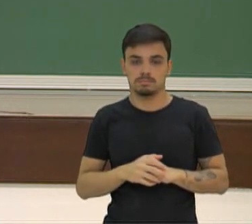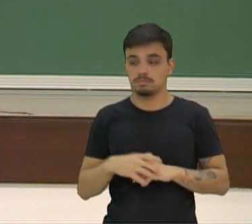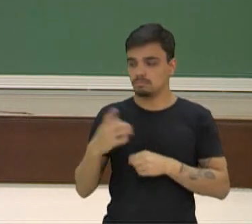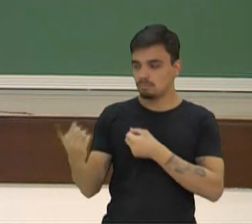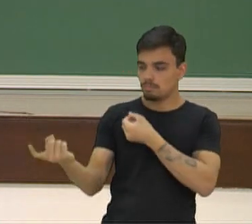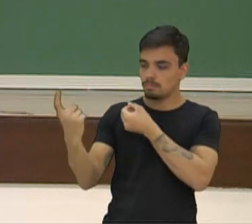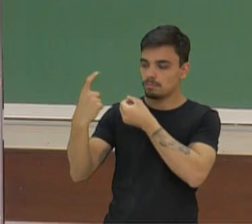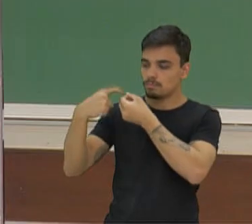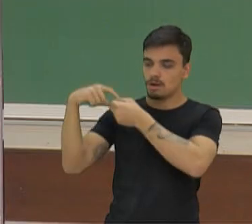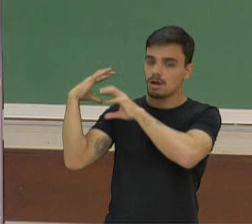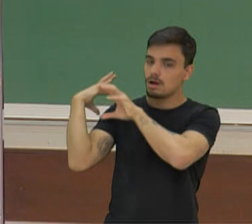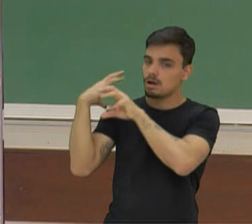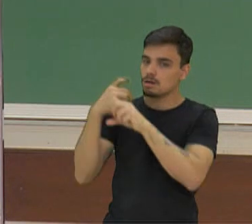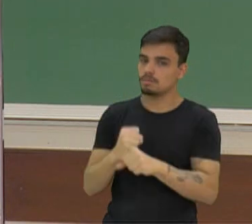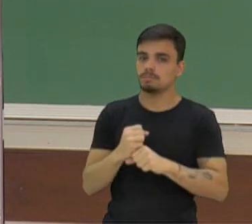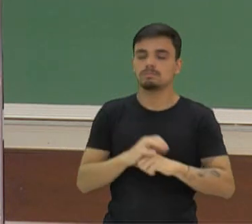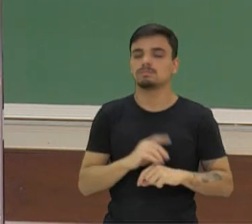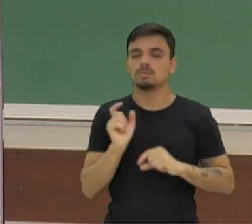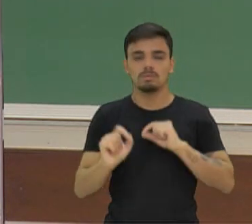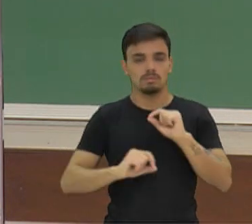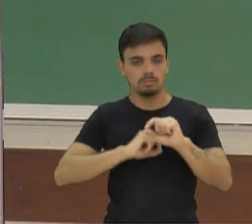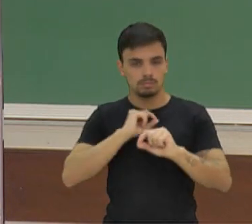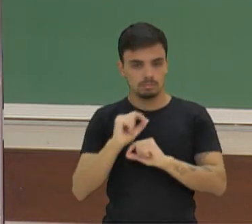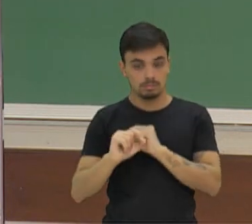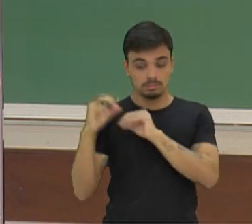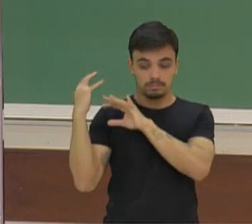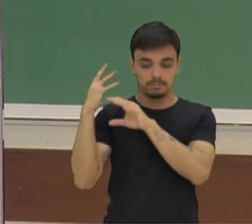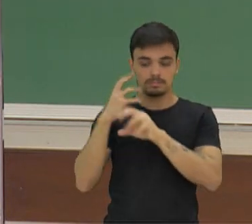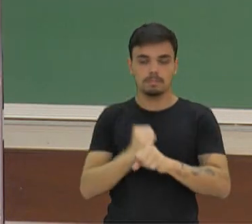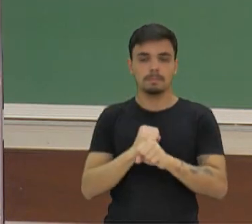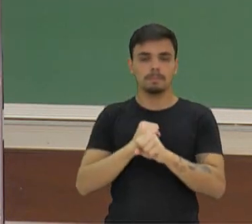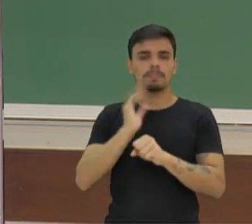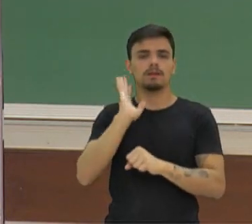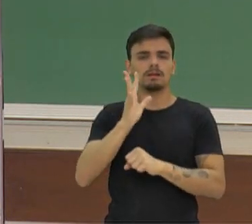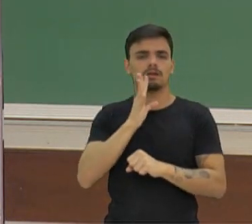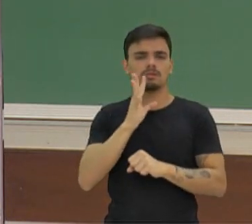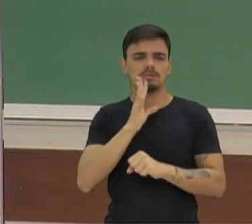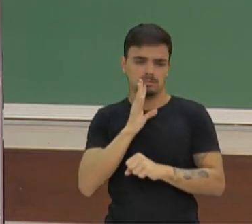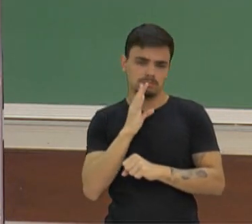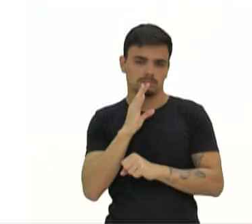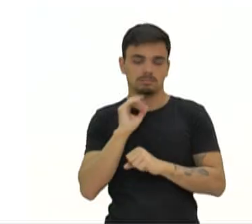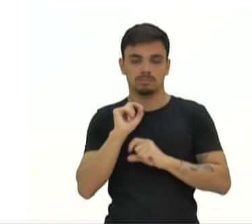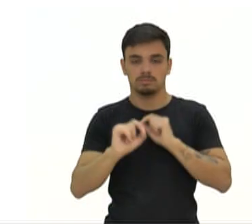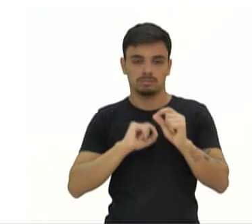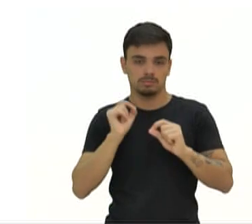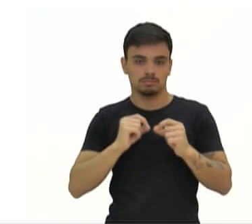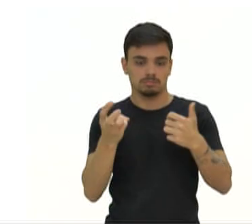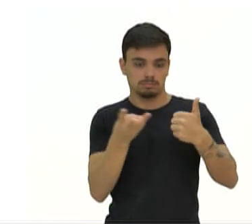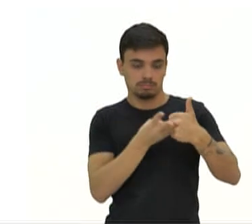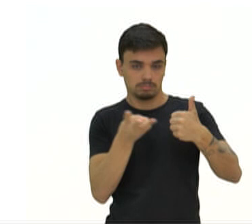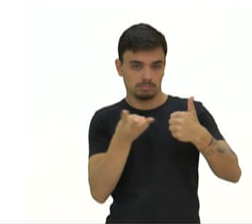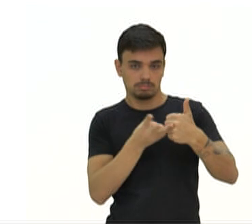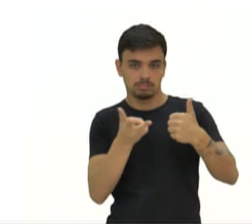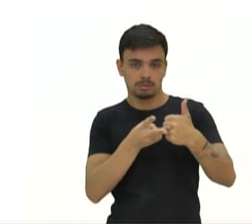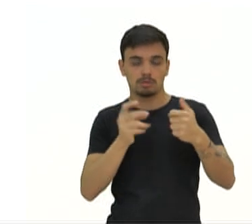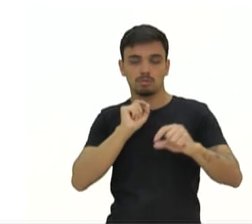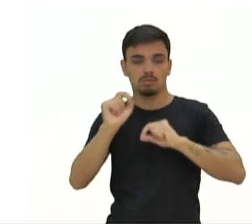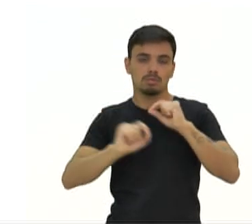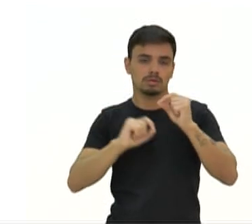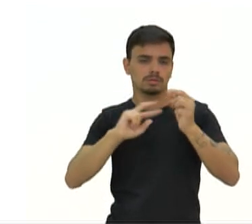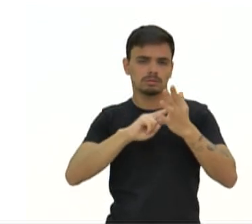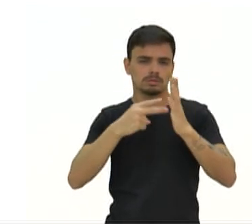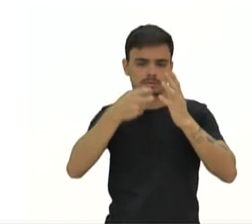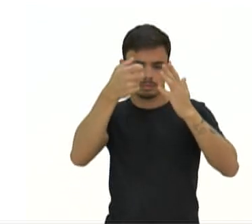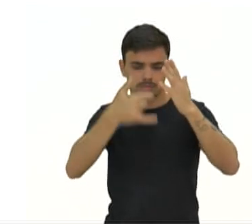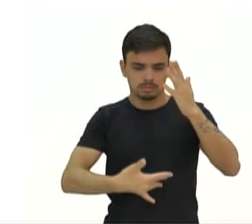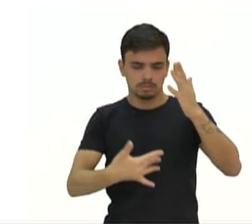retomando, tá? E aqui, gente, esse retomando também já é conhecido nosso. O período regencial. O que está dizendo